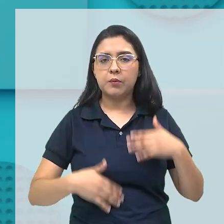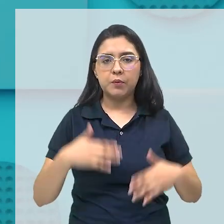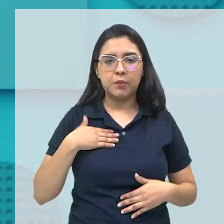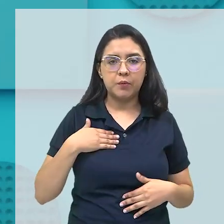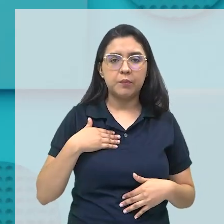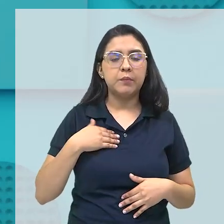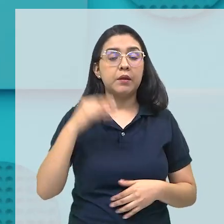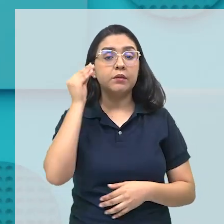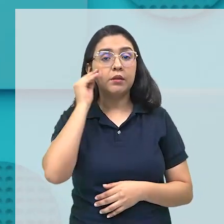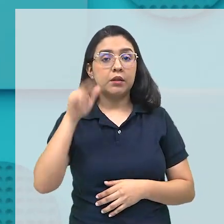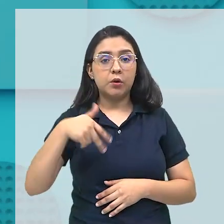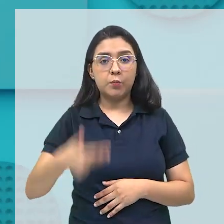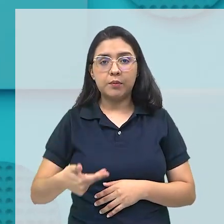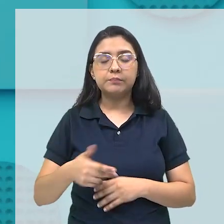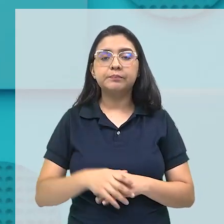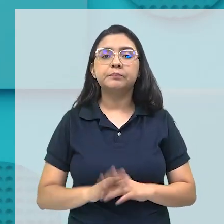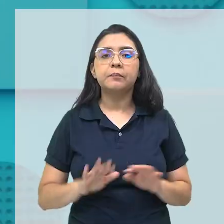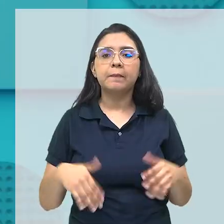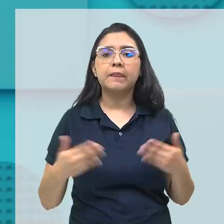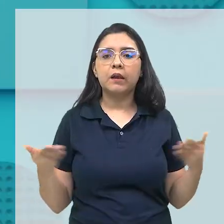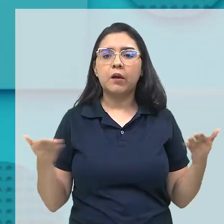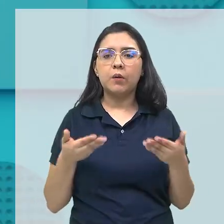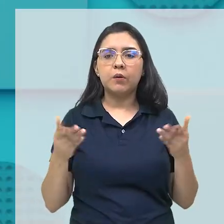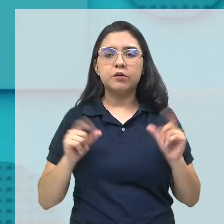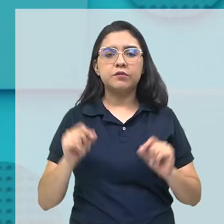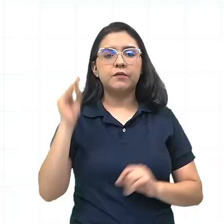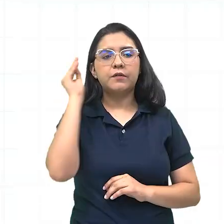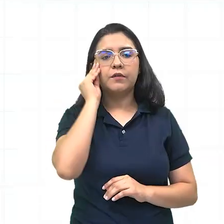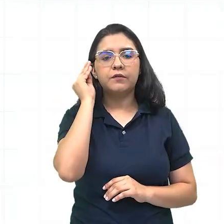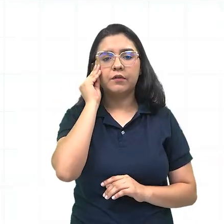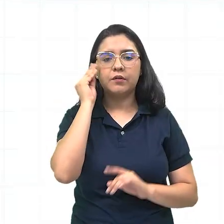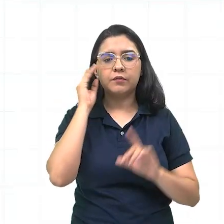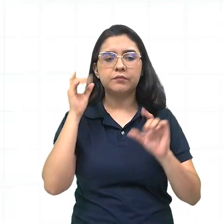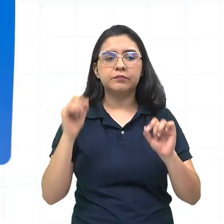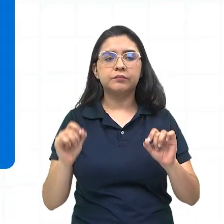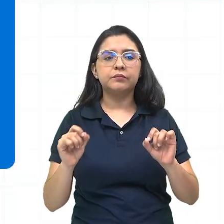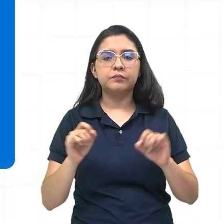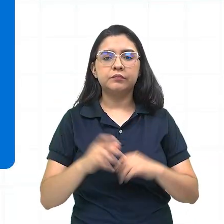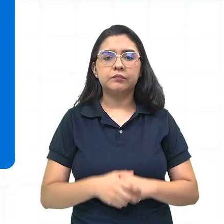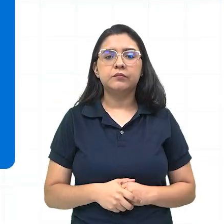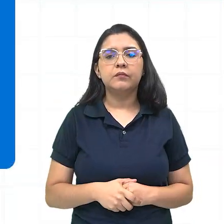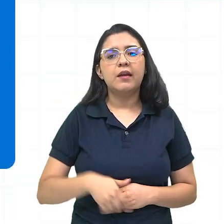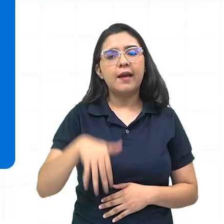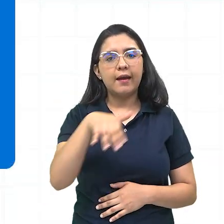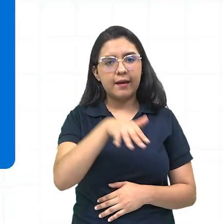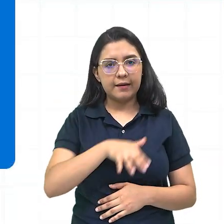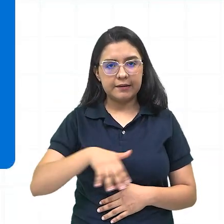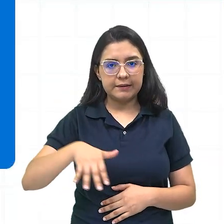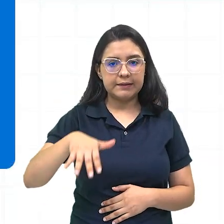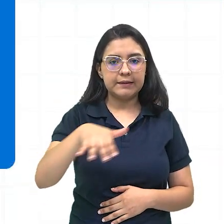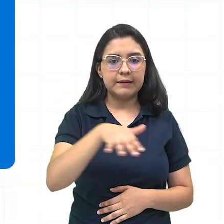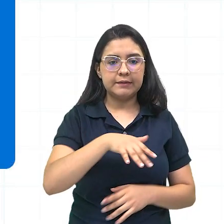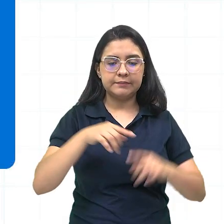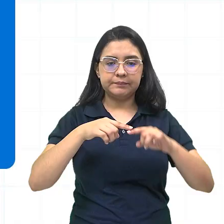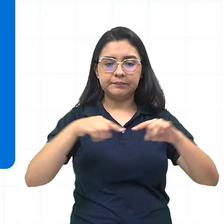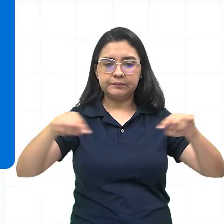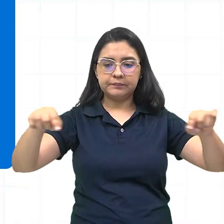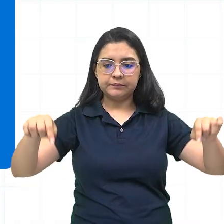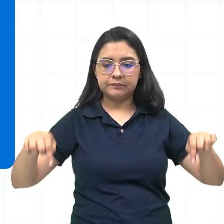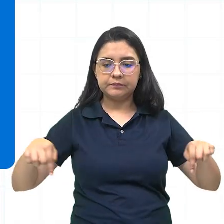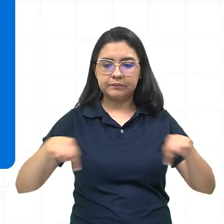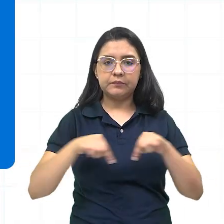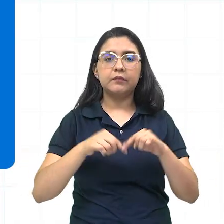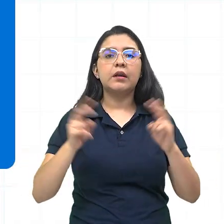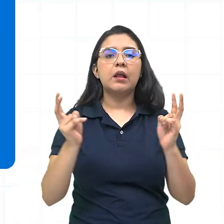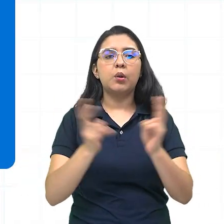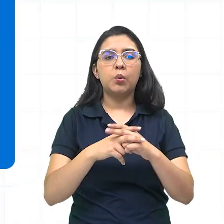tentar derrubá-lo. Agora nós vamos visualizar aqui a área, a arena onde acontece